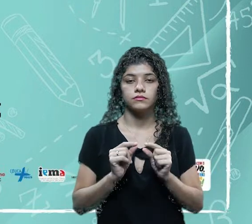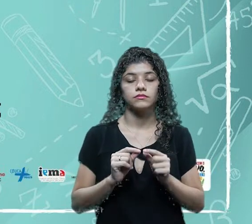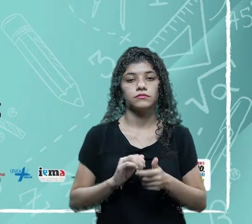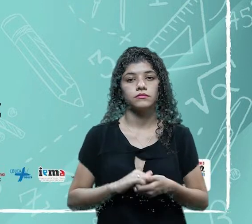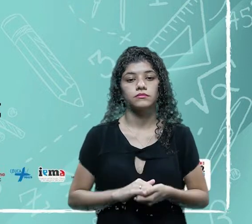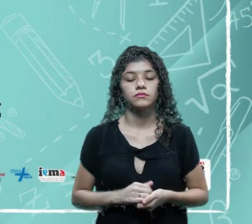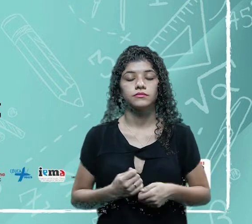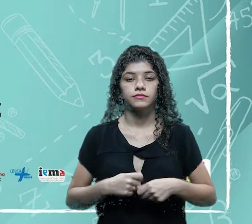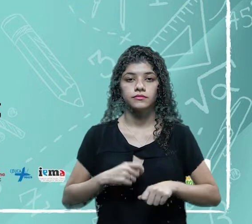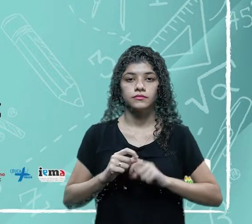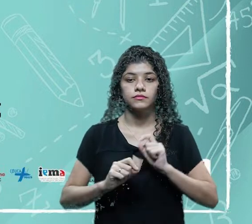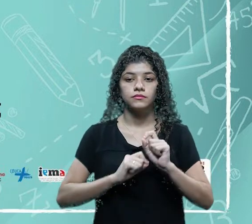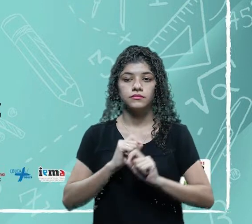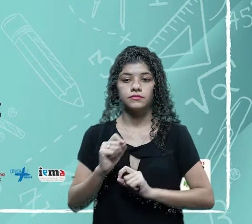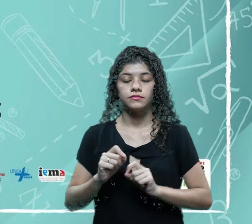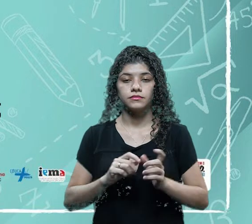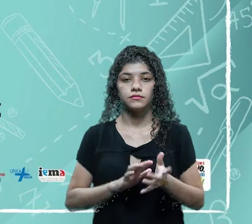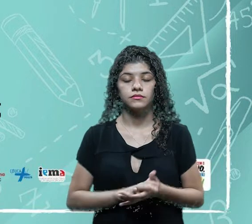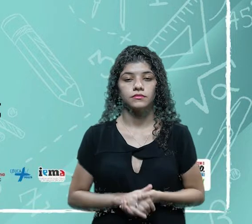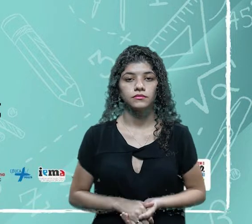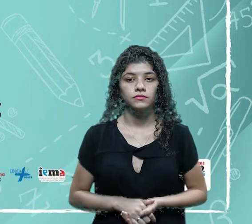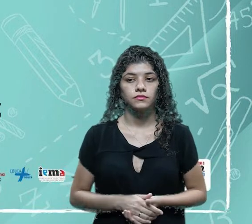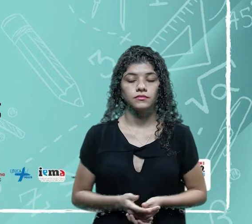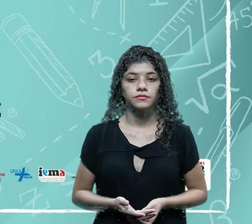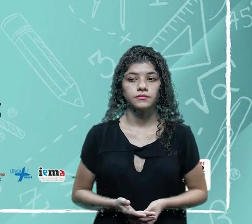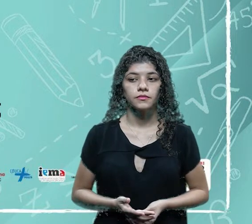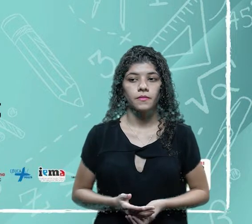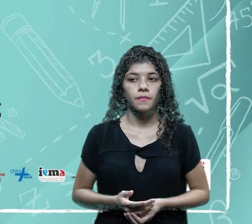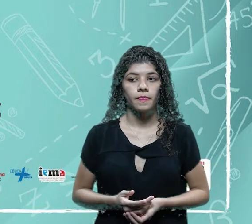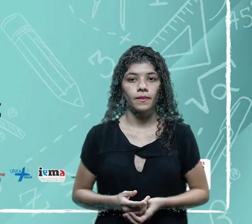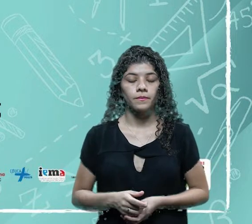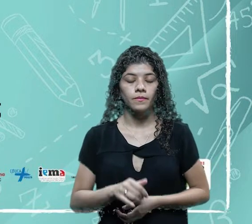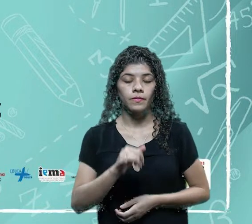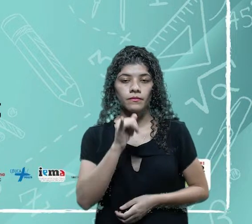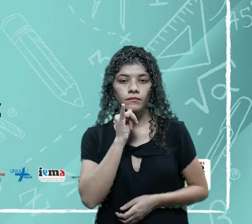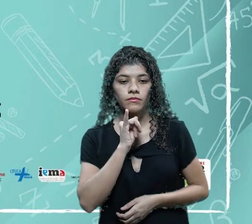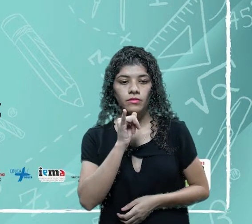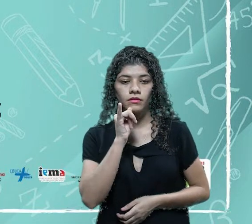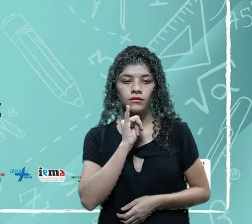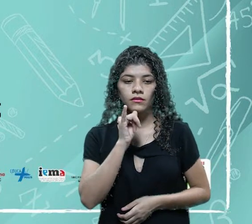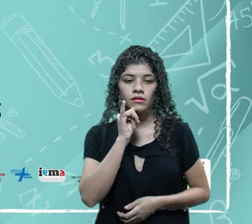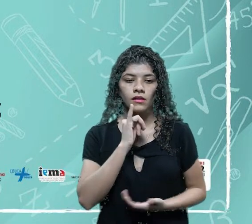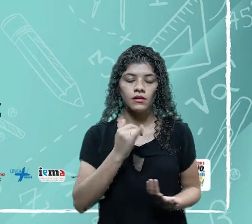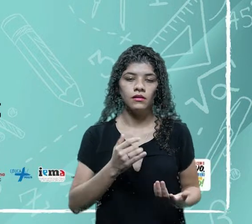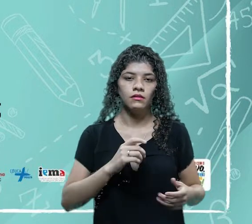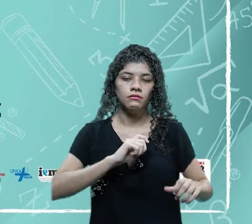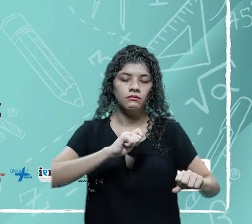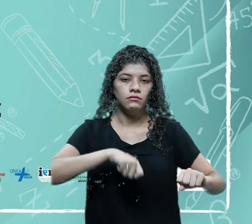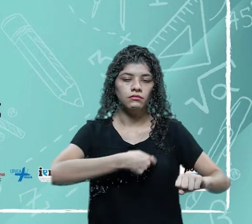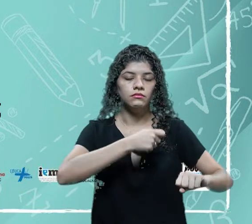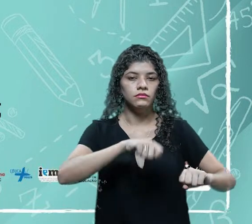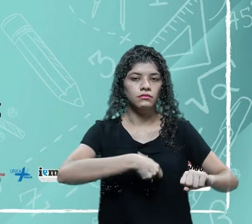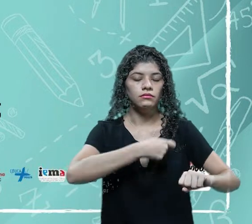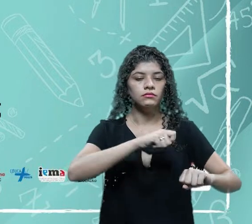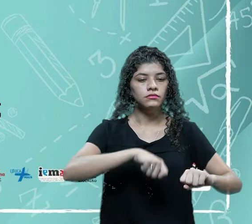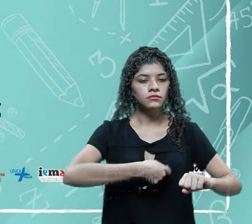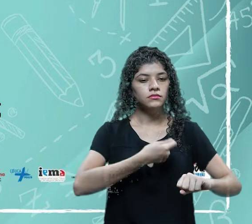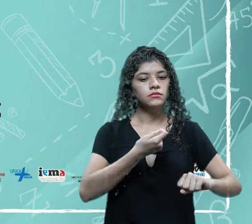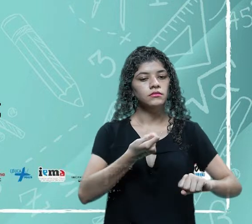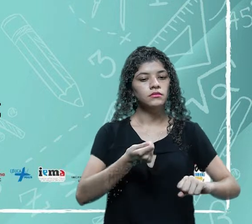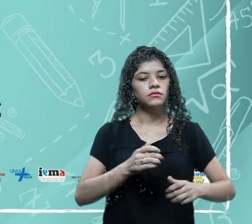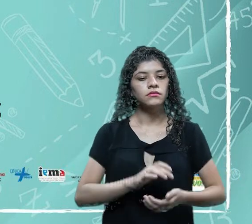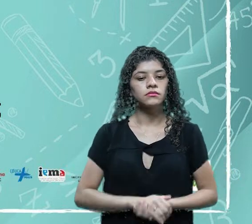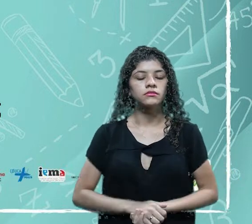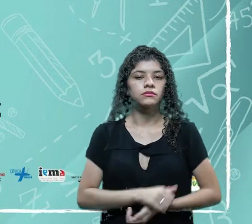então ele precisa ser assertivos então a gente pode fazer alguns exemplos de rock Shop culinárias né claro